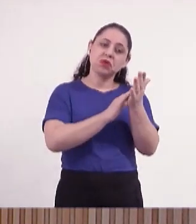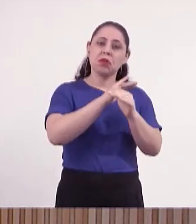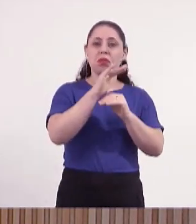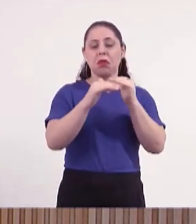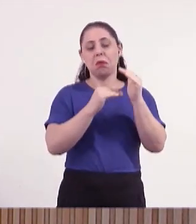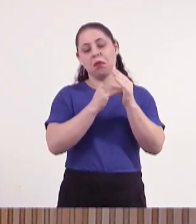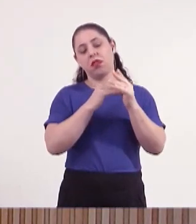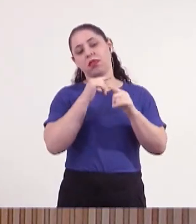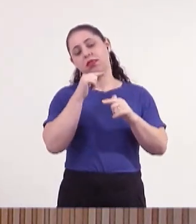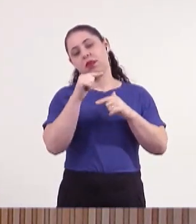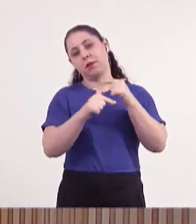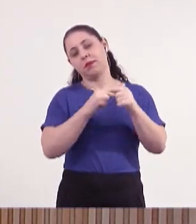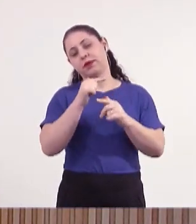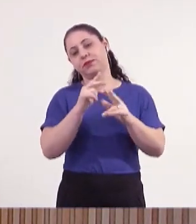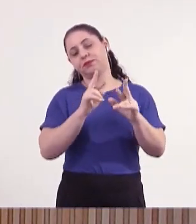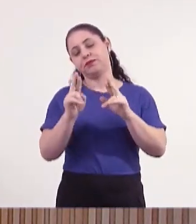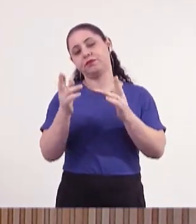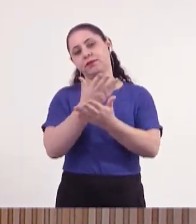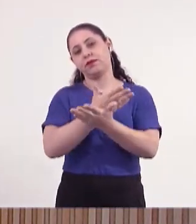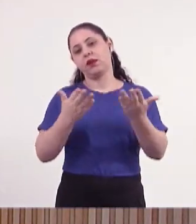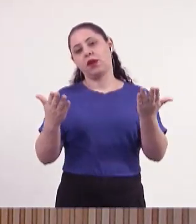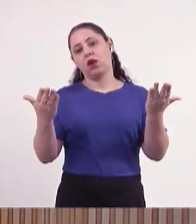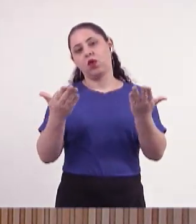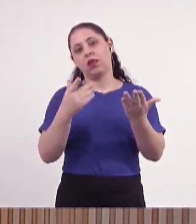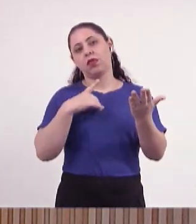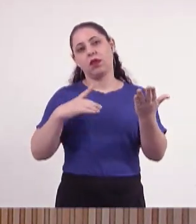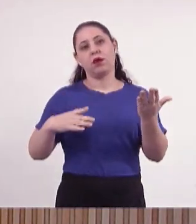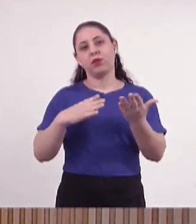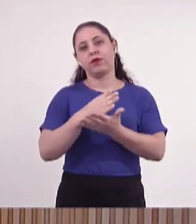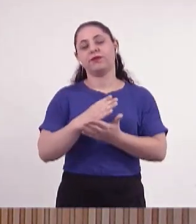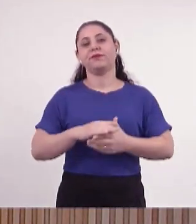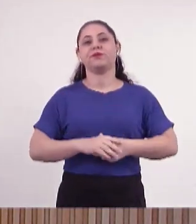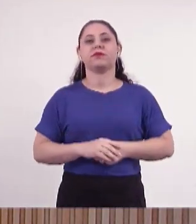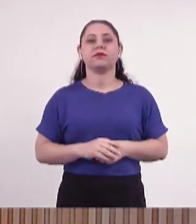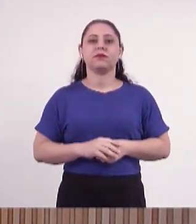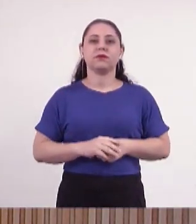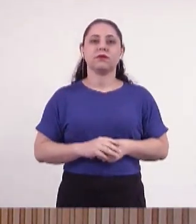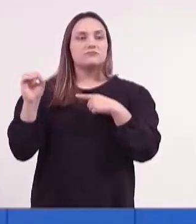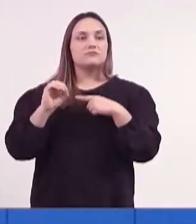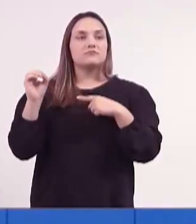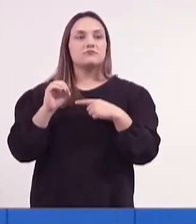todo o trabalho de interlocução da Alemes, que agora resulta na aprovação dele.